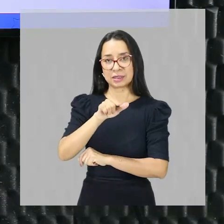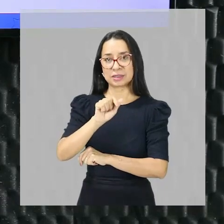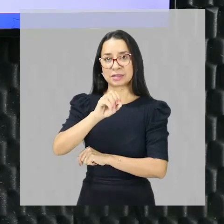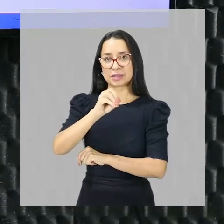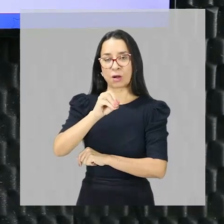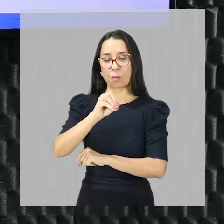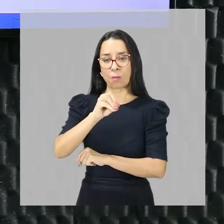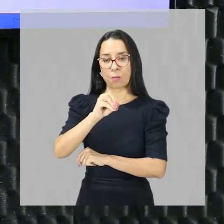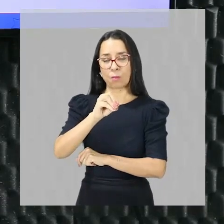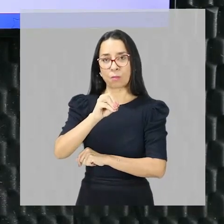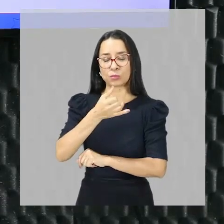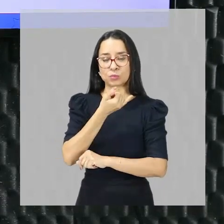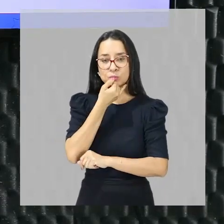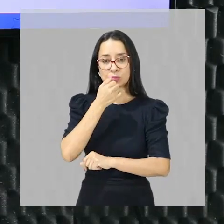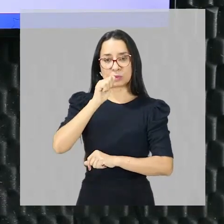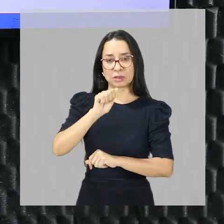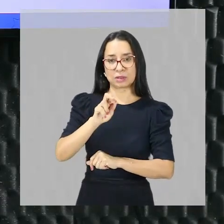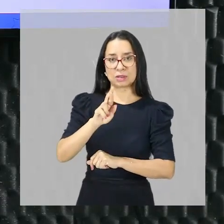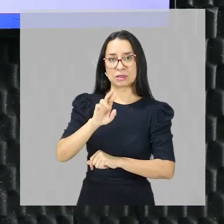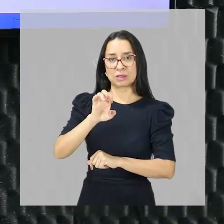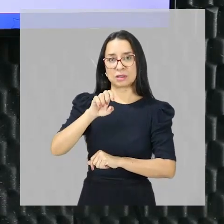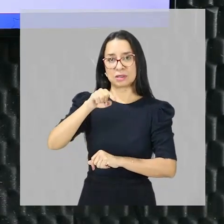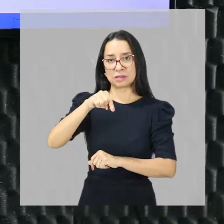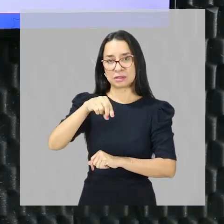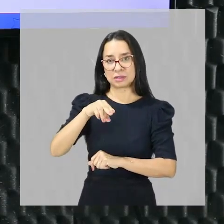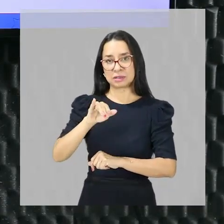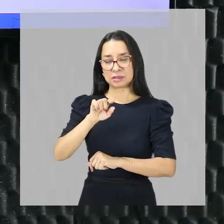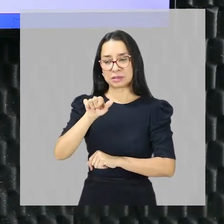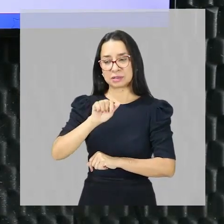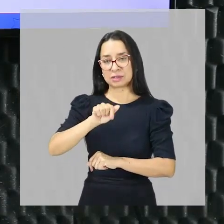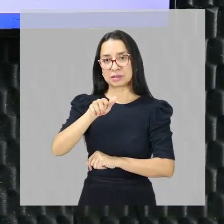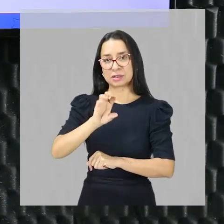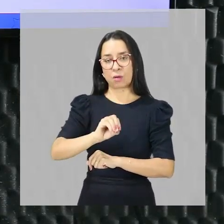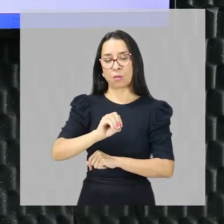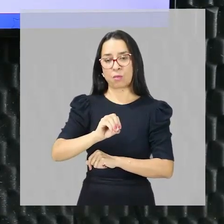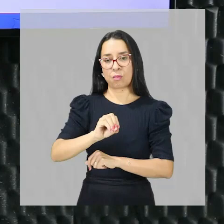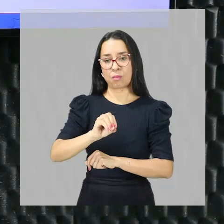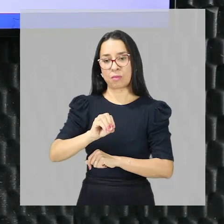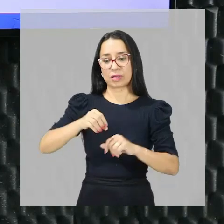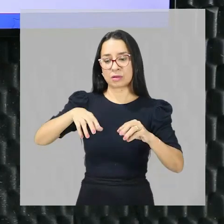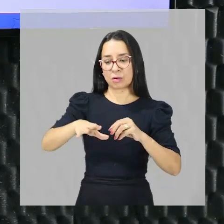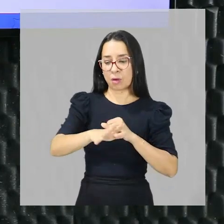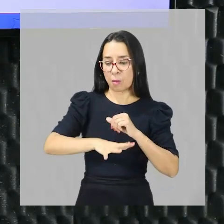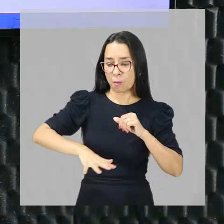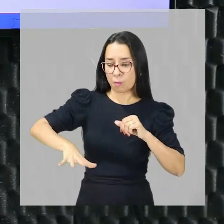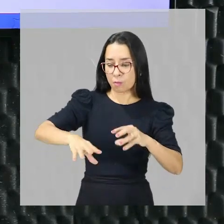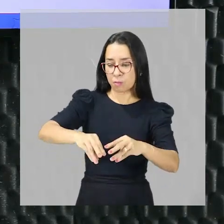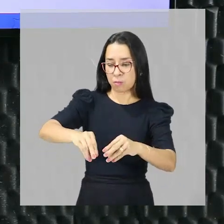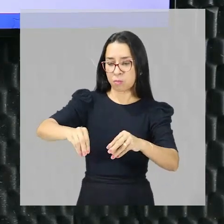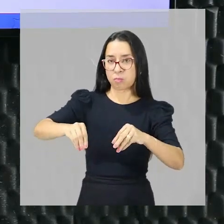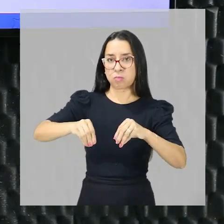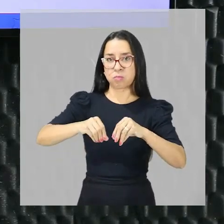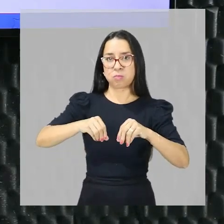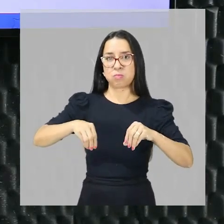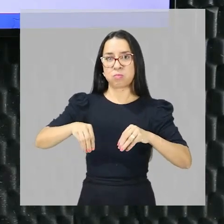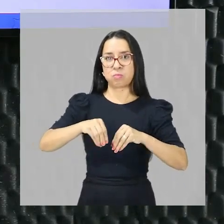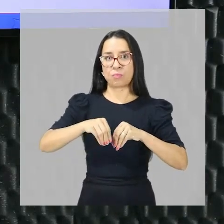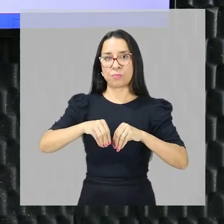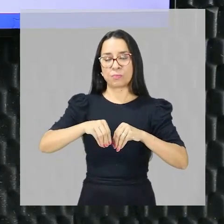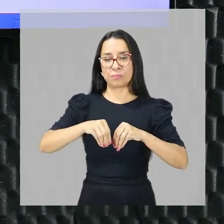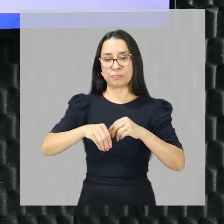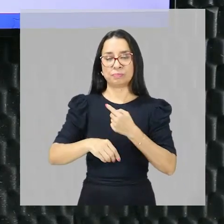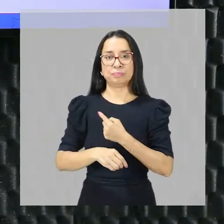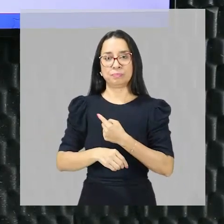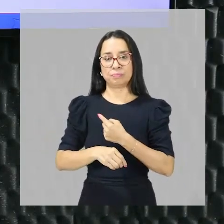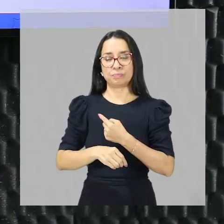calma. Arenização é a degradação de solos de base arenosa, tá certo? Arenização